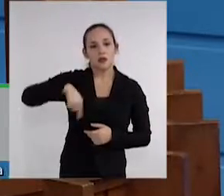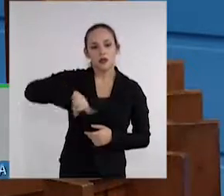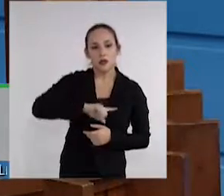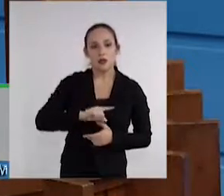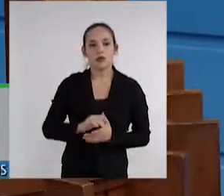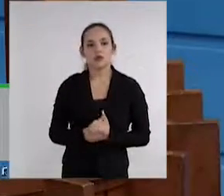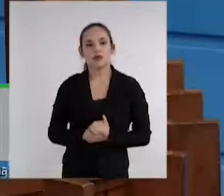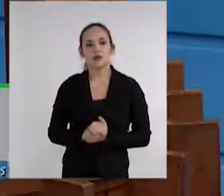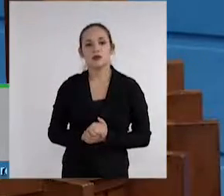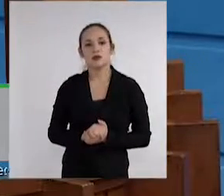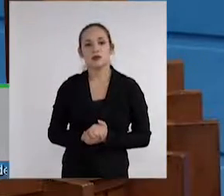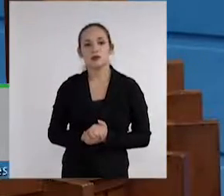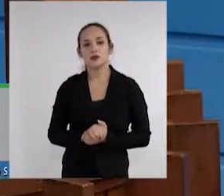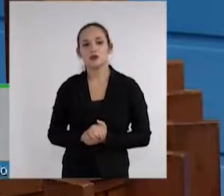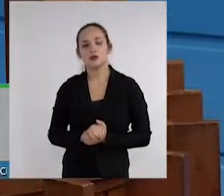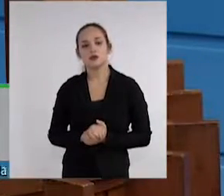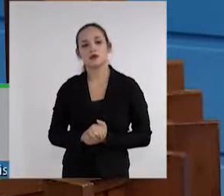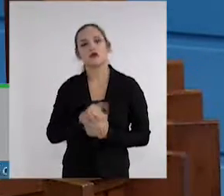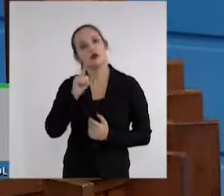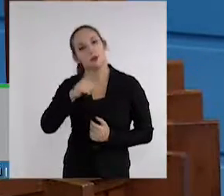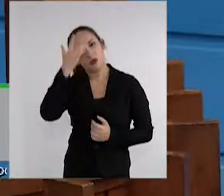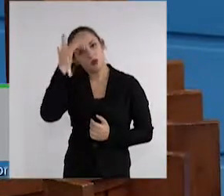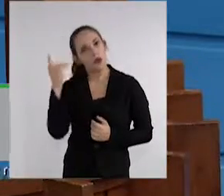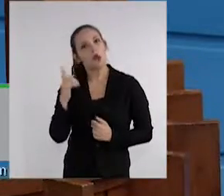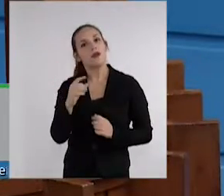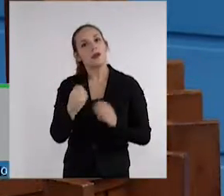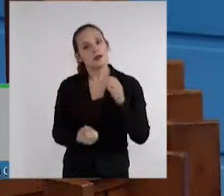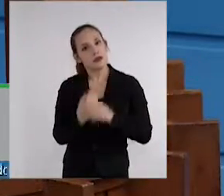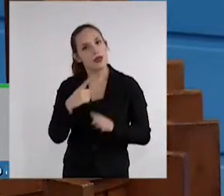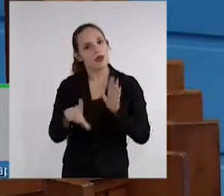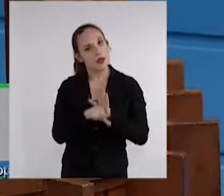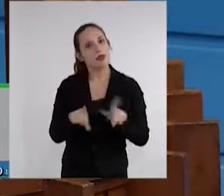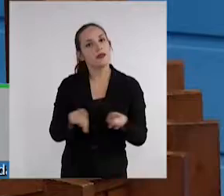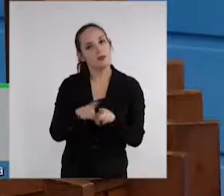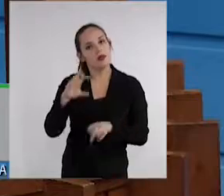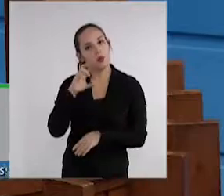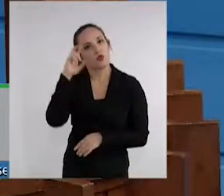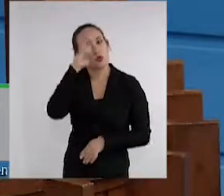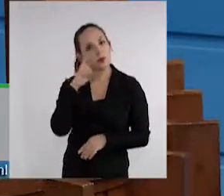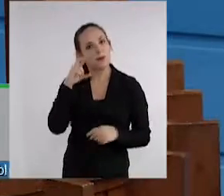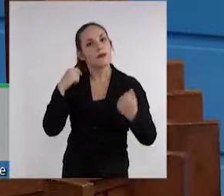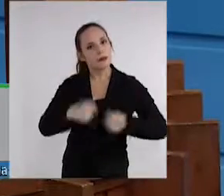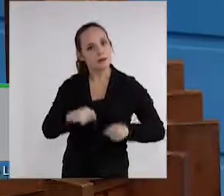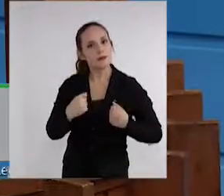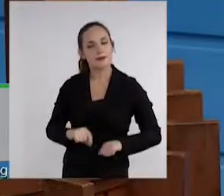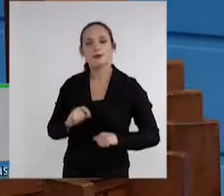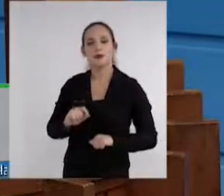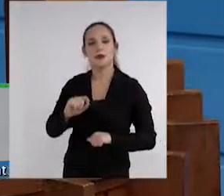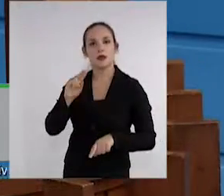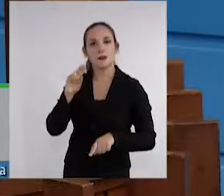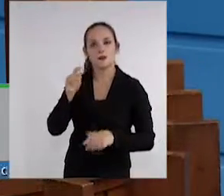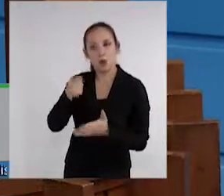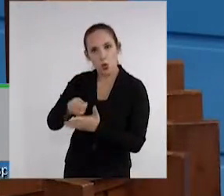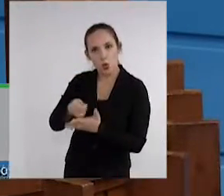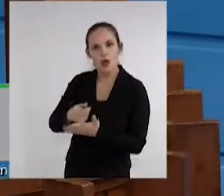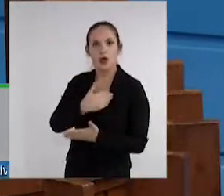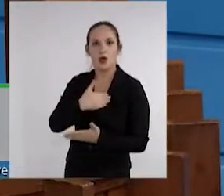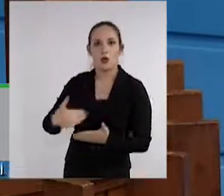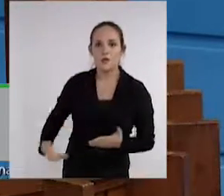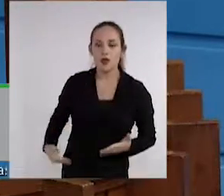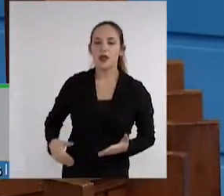como legisladores, como fiscalizadores, vamos ter para cobrar do poder público do Estado, para cobrar do governo